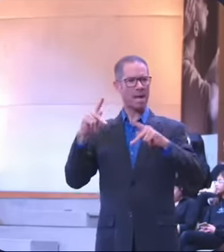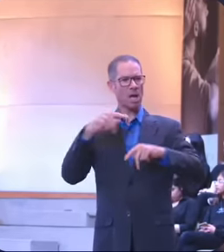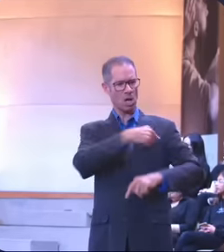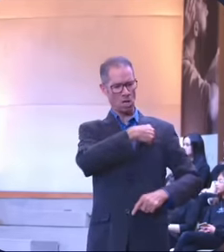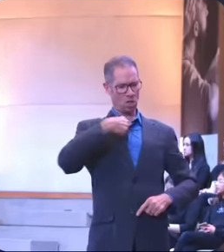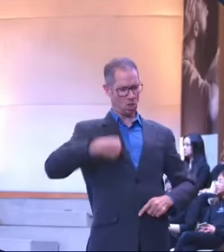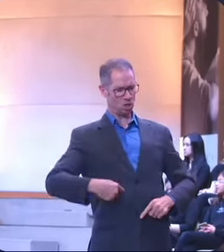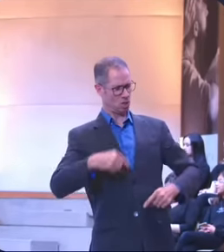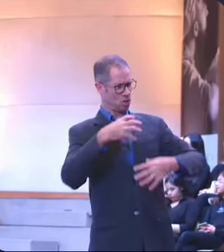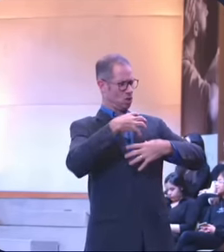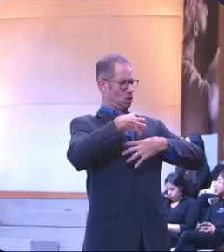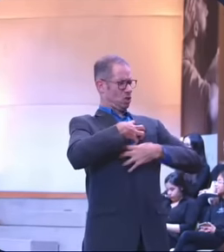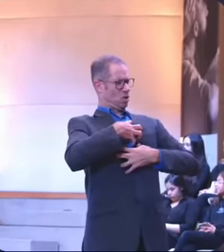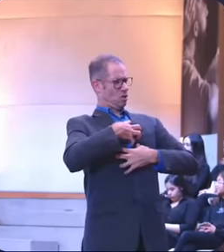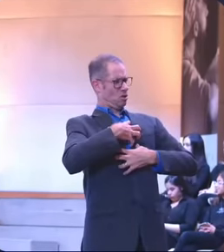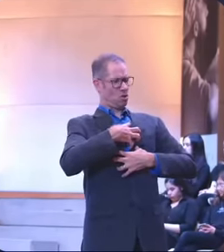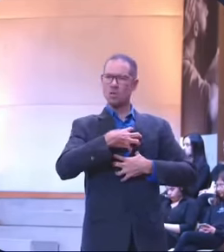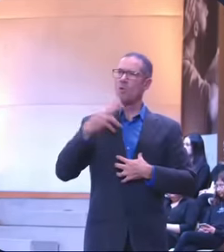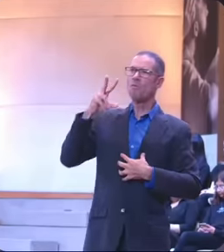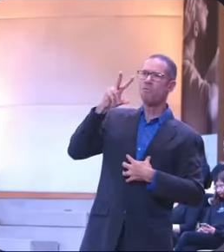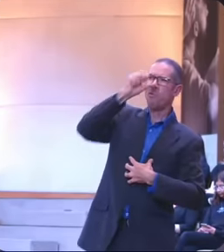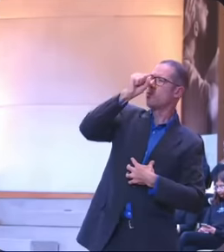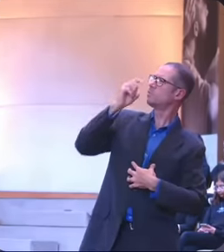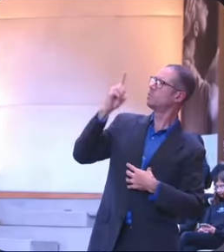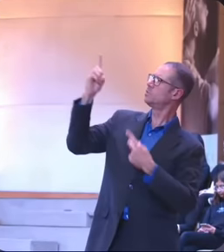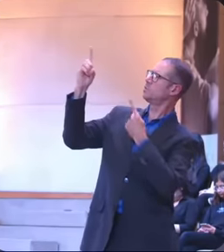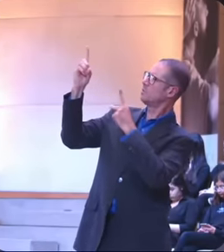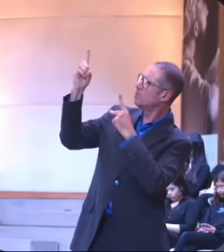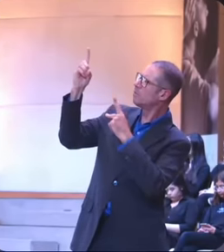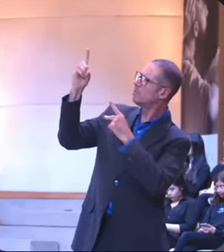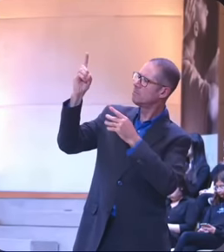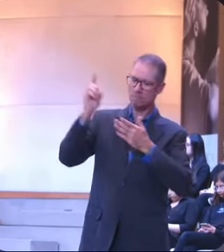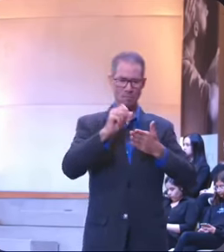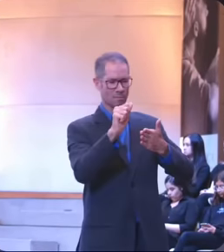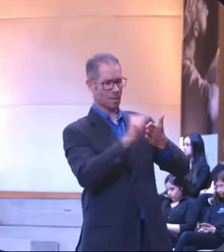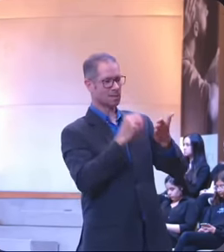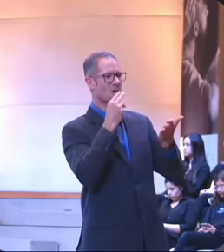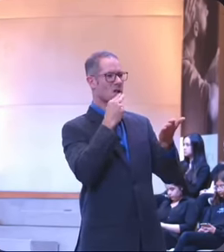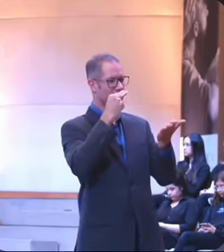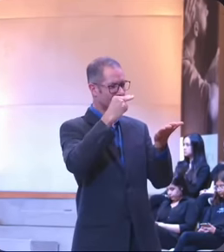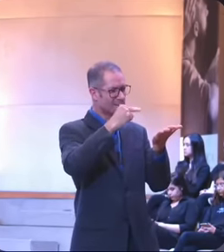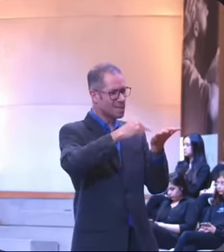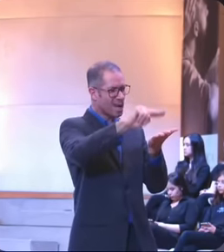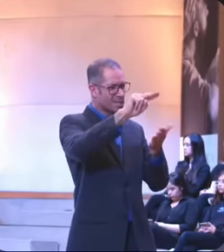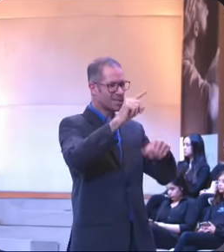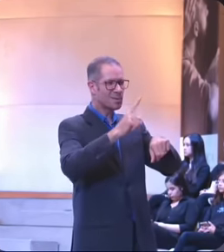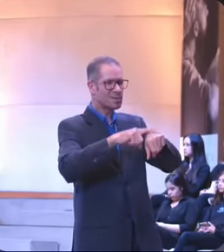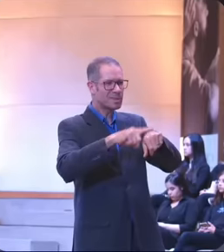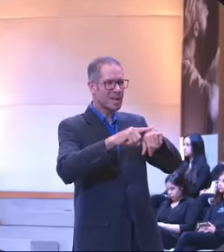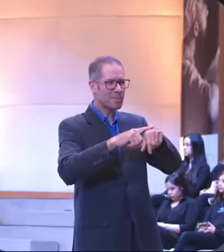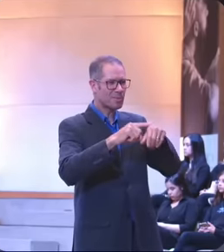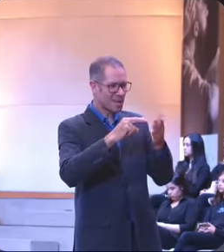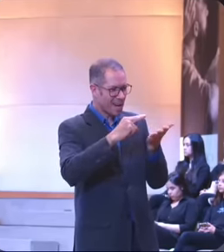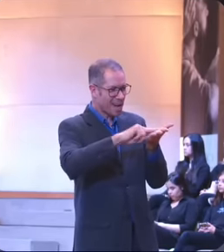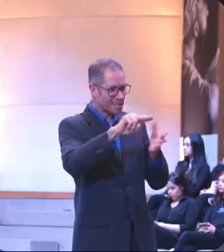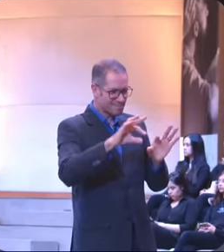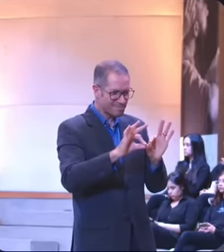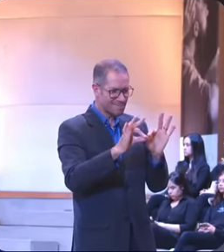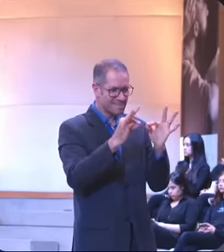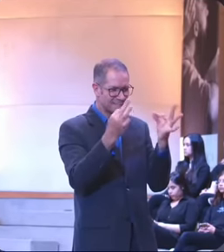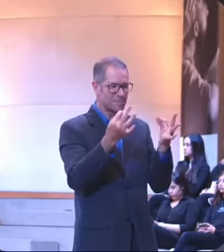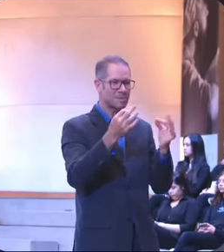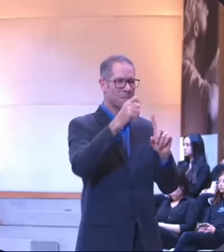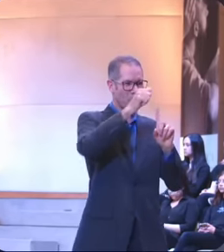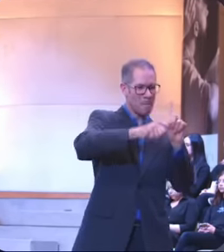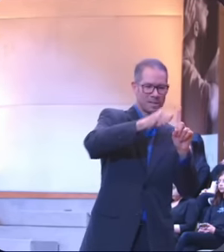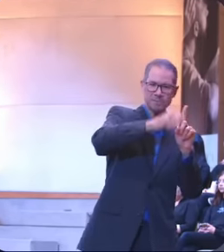tremenda impressão de Deus, força de Deus. E eles escreveram uma cartinha. Naquele tempo era cartinha, cartinha levava meses